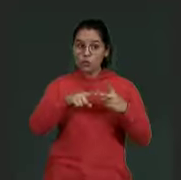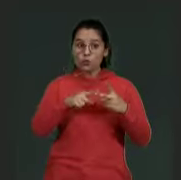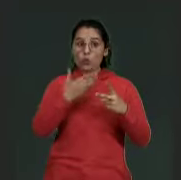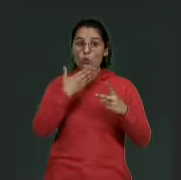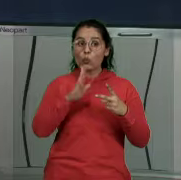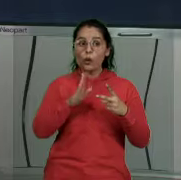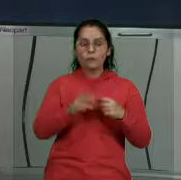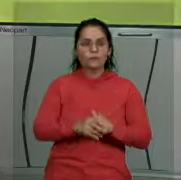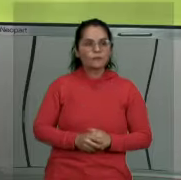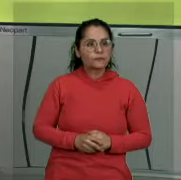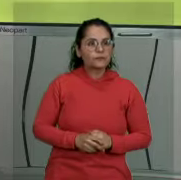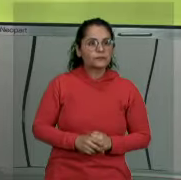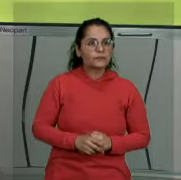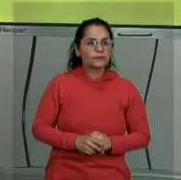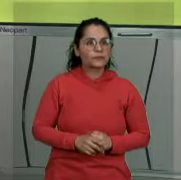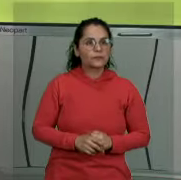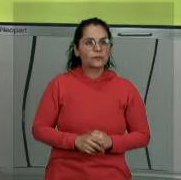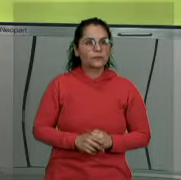ilícitas?